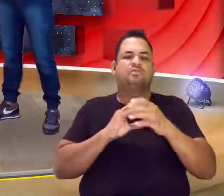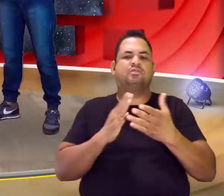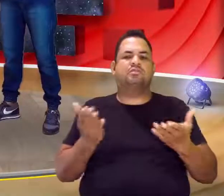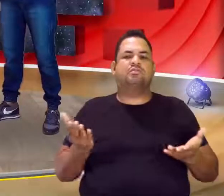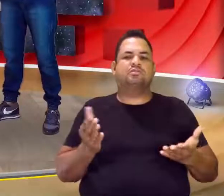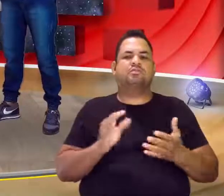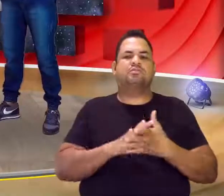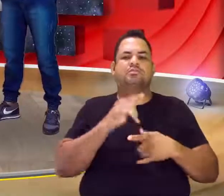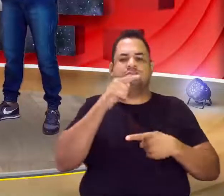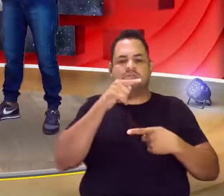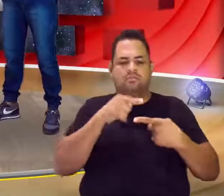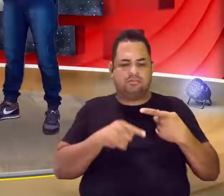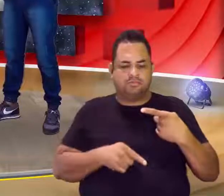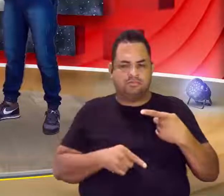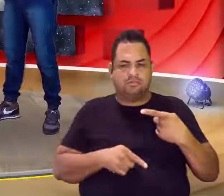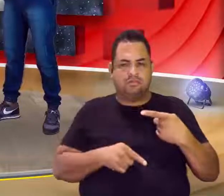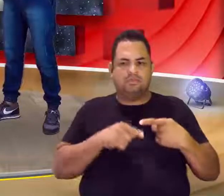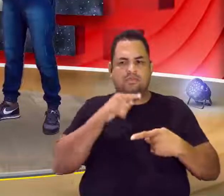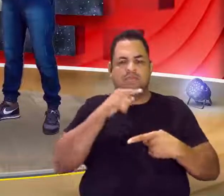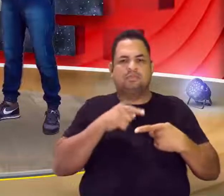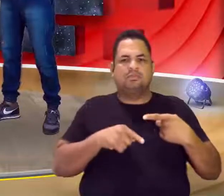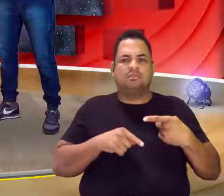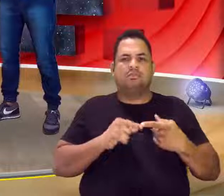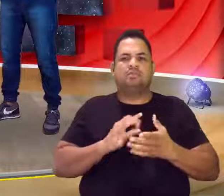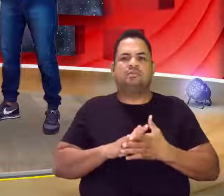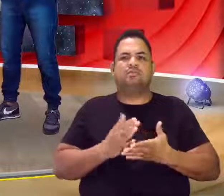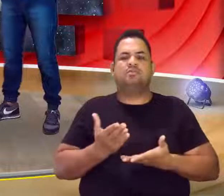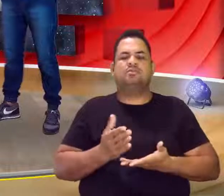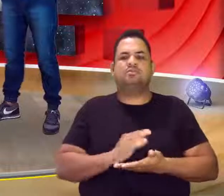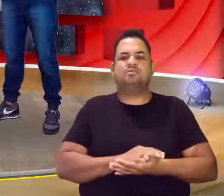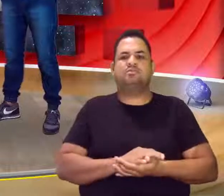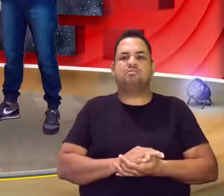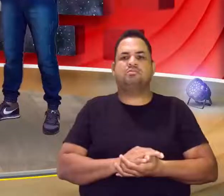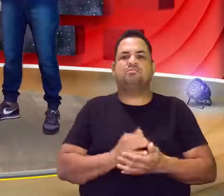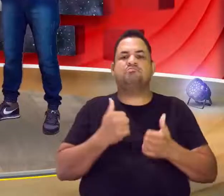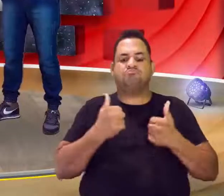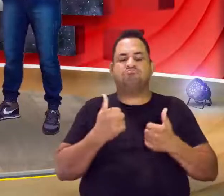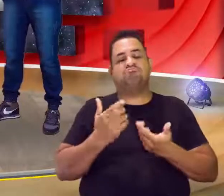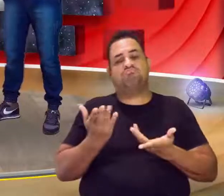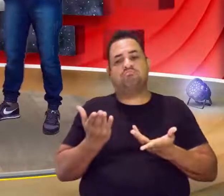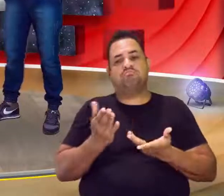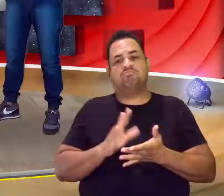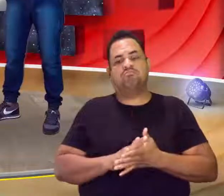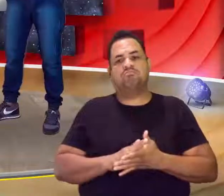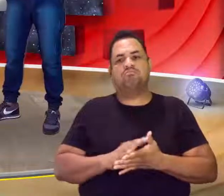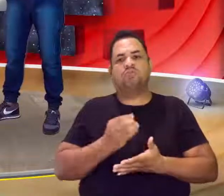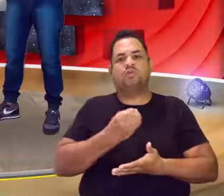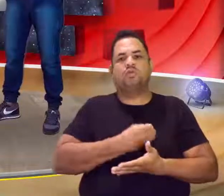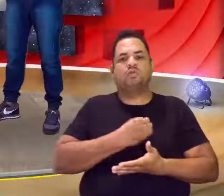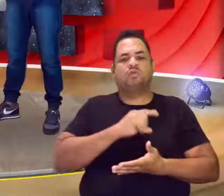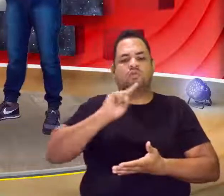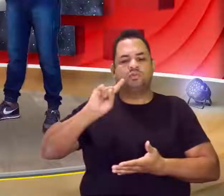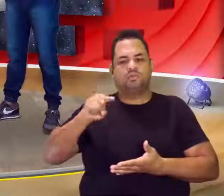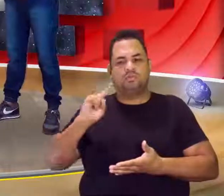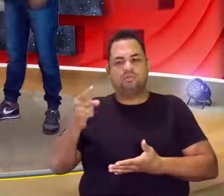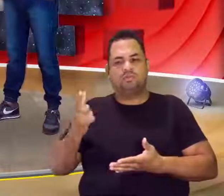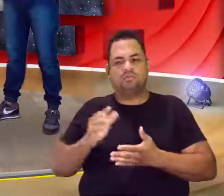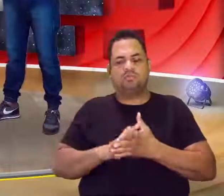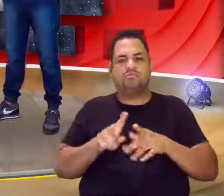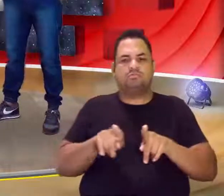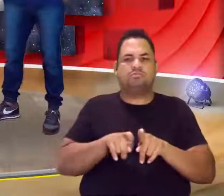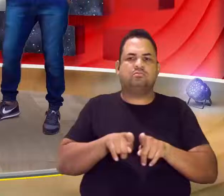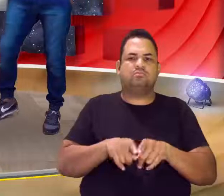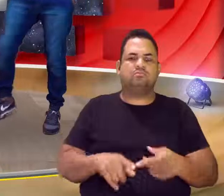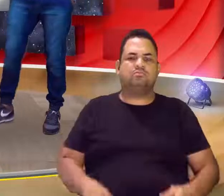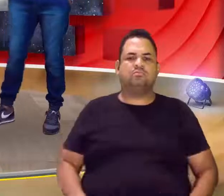já. Fração, já passamos os números, não passamos? Sim. Os numéricos? Então, beleza, usamos uma fração. Número decimal e tudo tranquilo. mais. Isso.